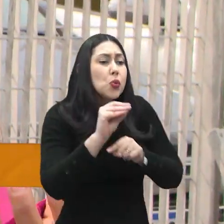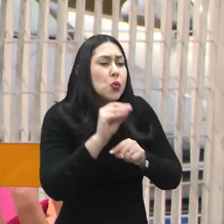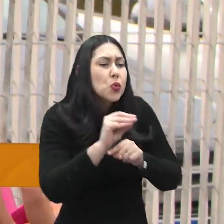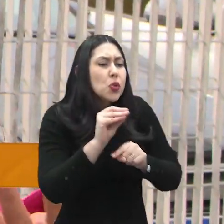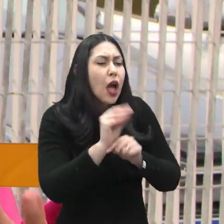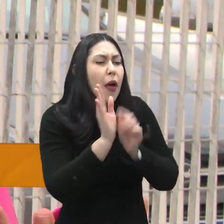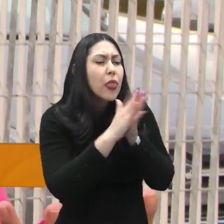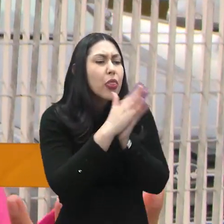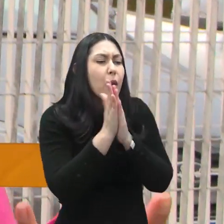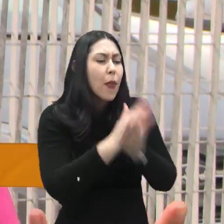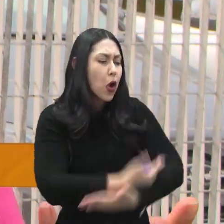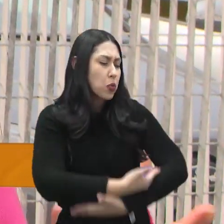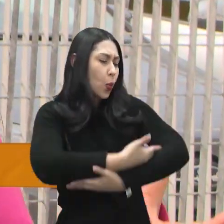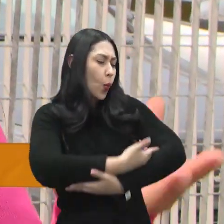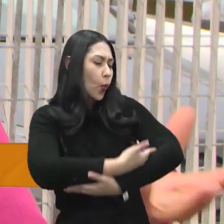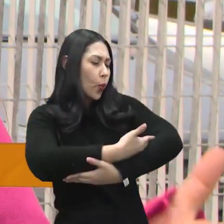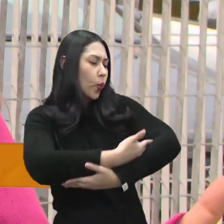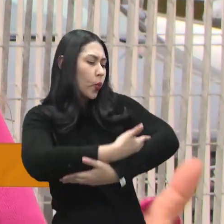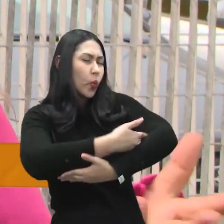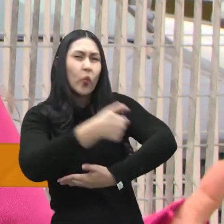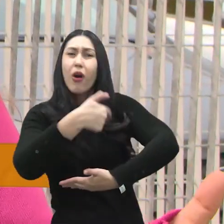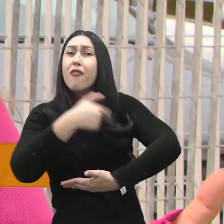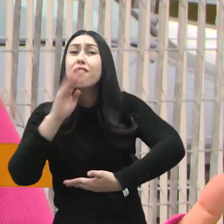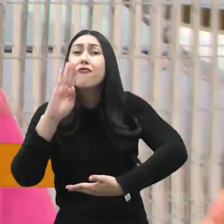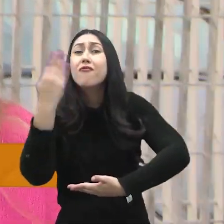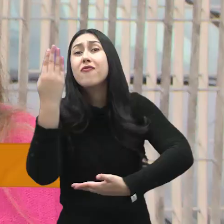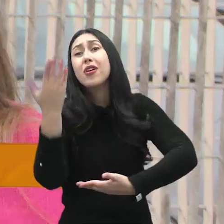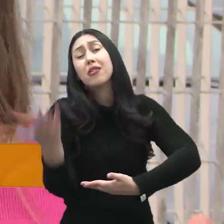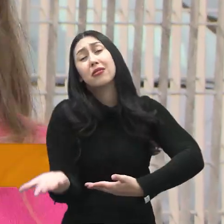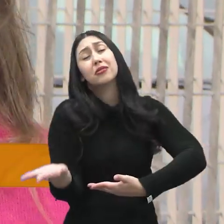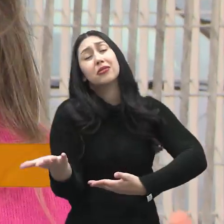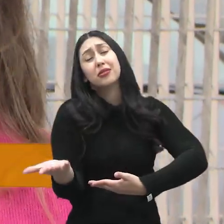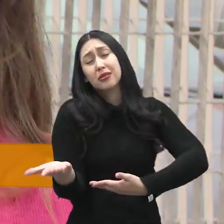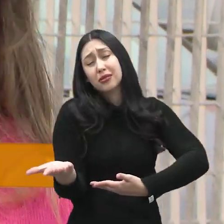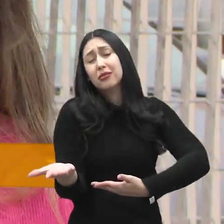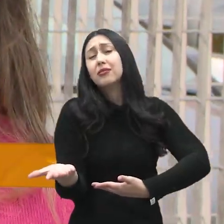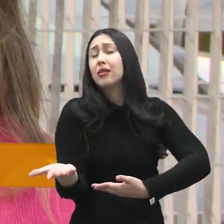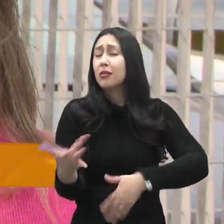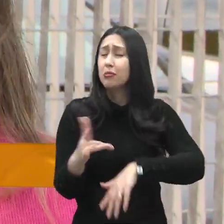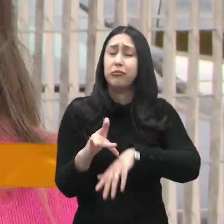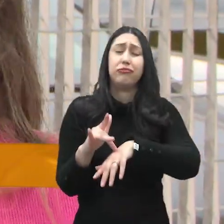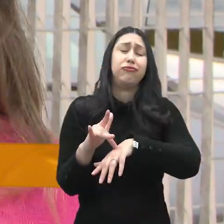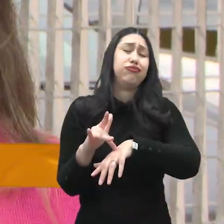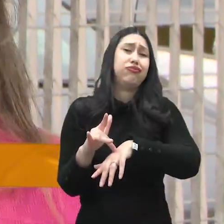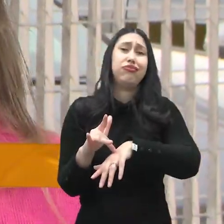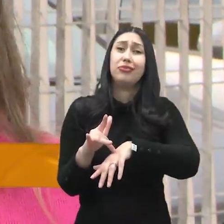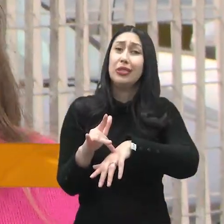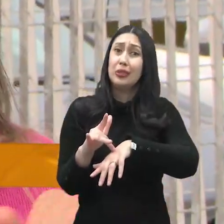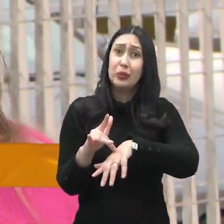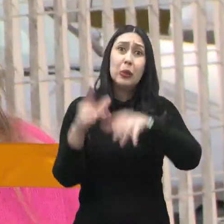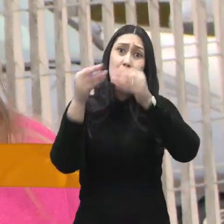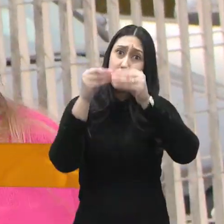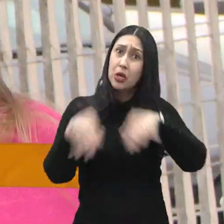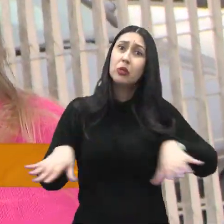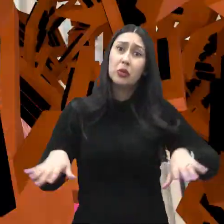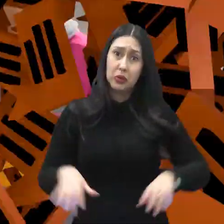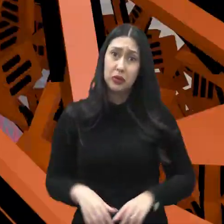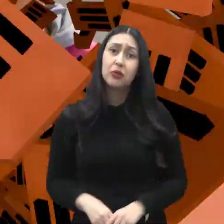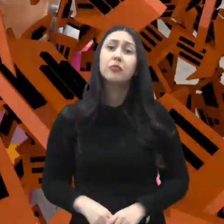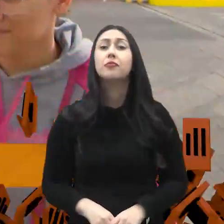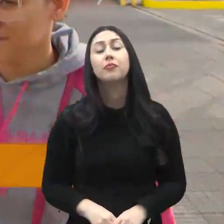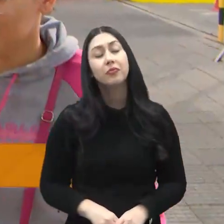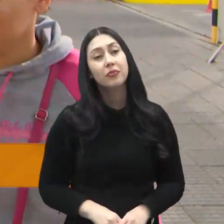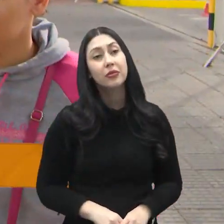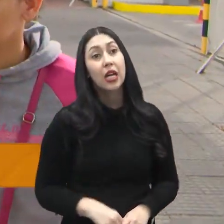a uma borracha, um plástico, gente. Eu acho que isso aí é um excesso extremamente desnecessário.